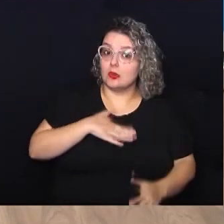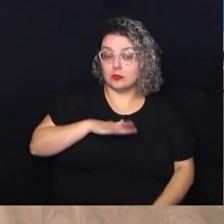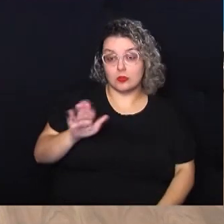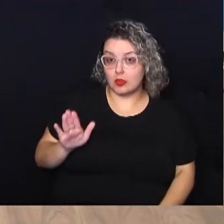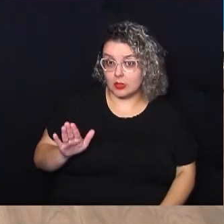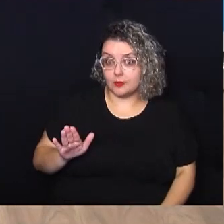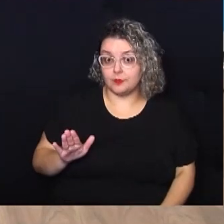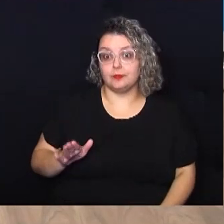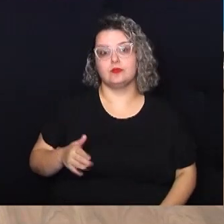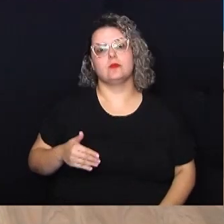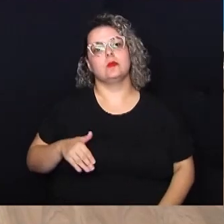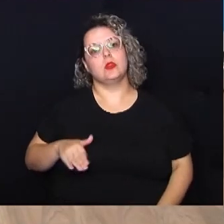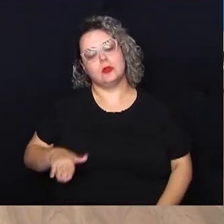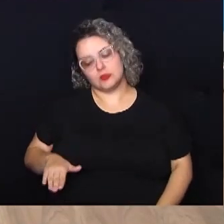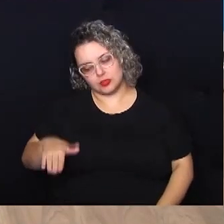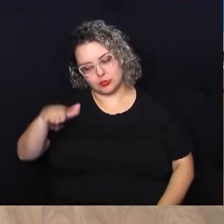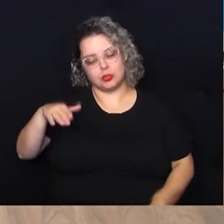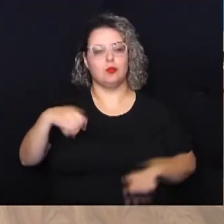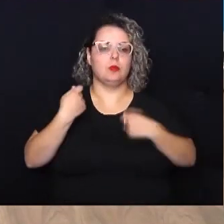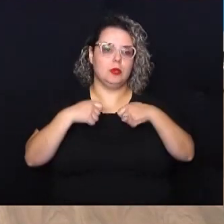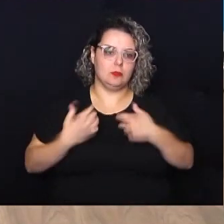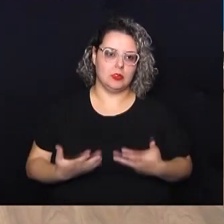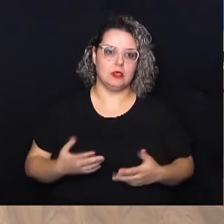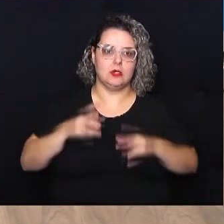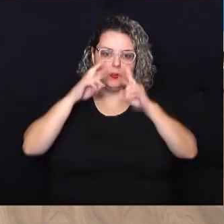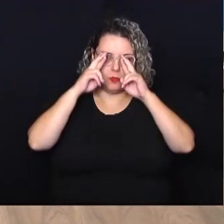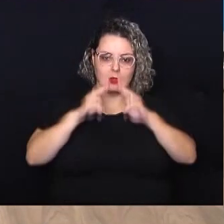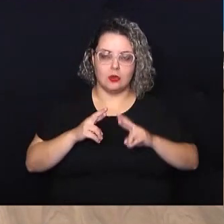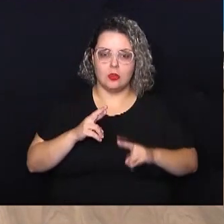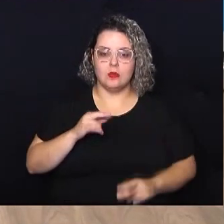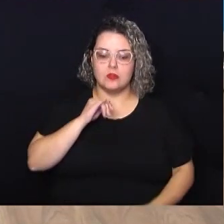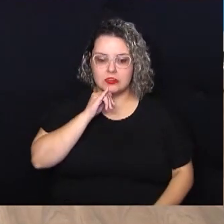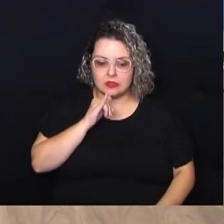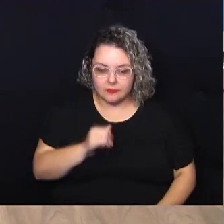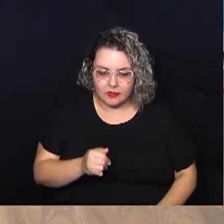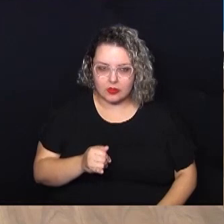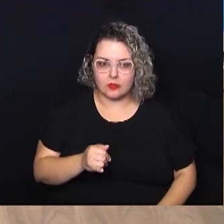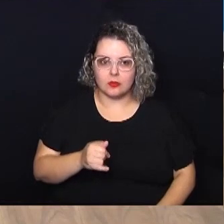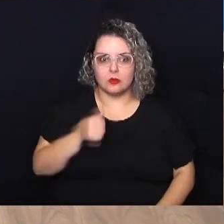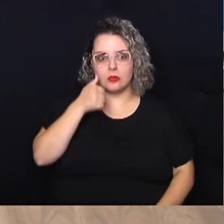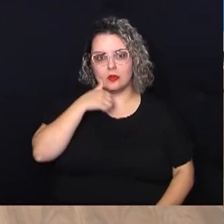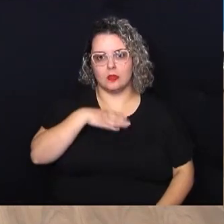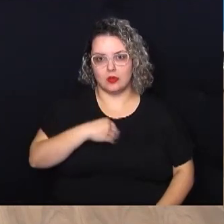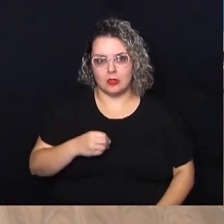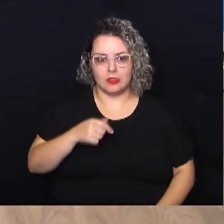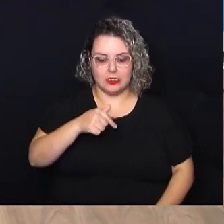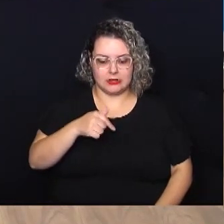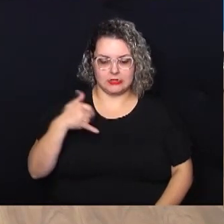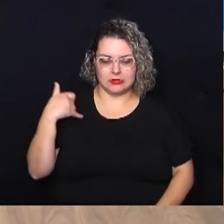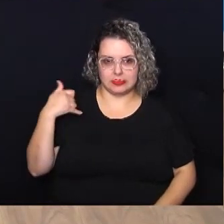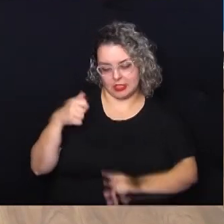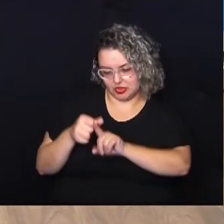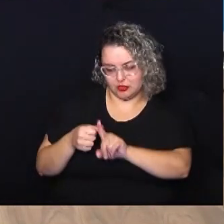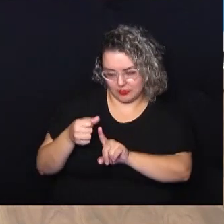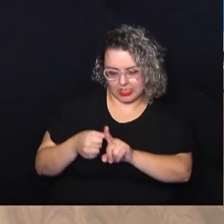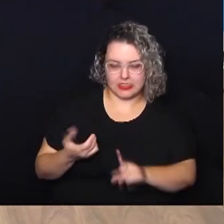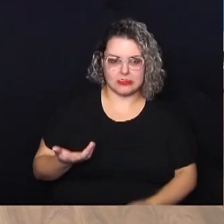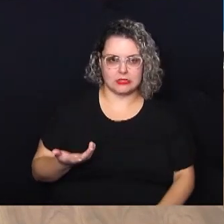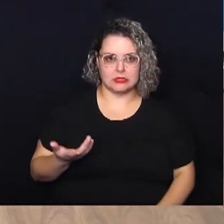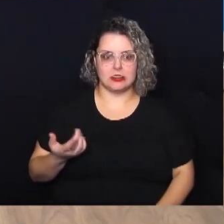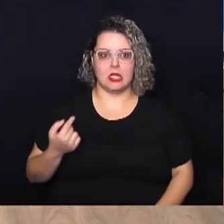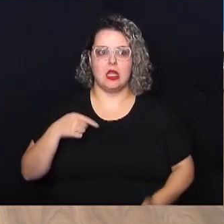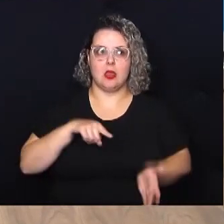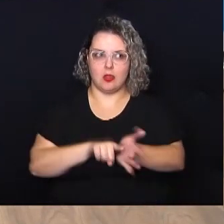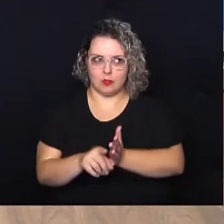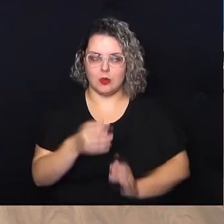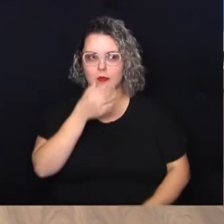Então, desde cedo isso precisa ser respeitado. Você deu o exemplo com a sua filha de 7 meses, Mariana, e aí já vem o